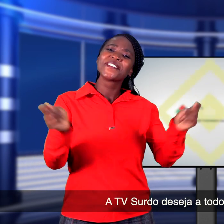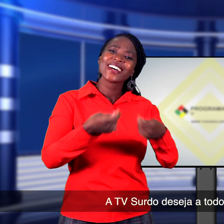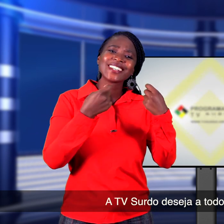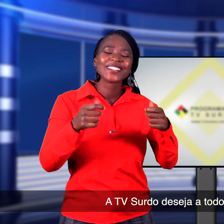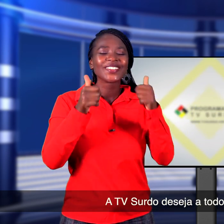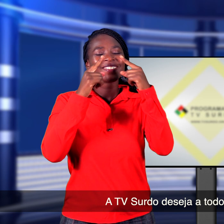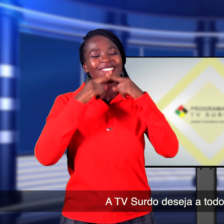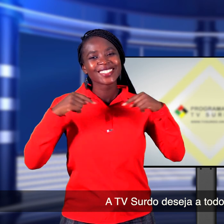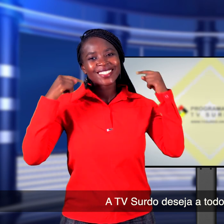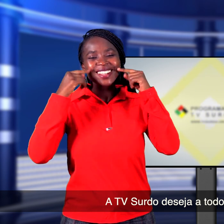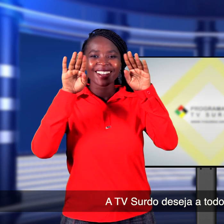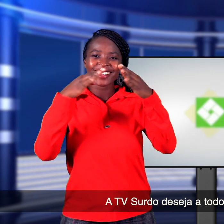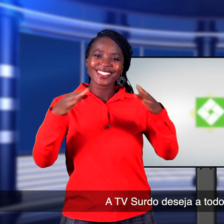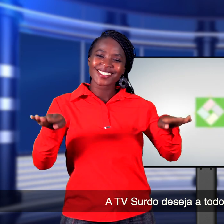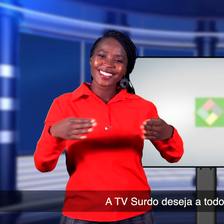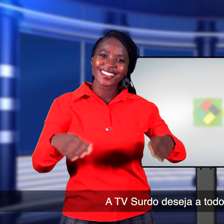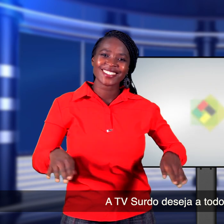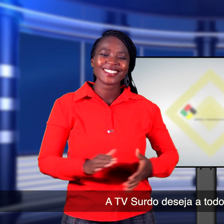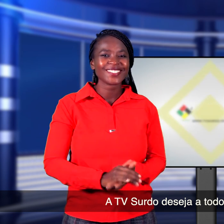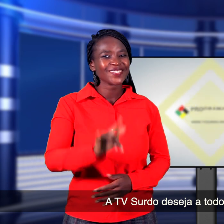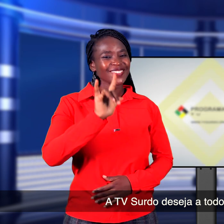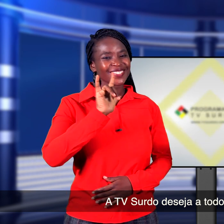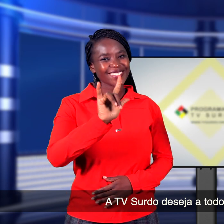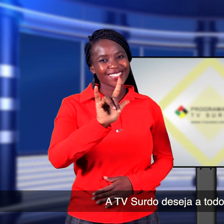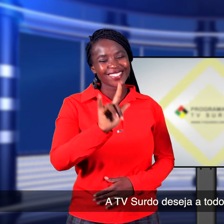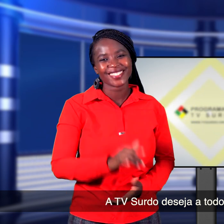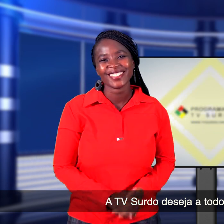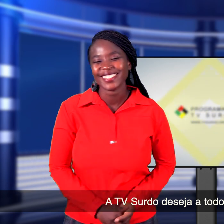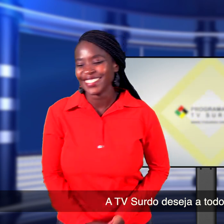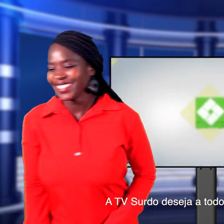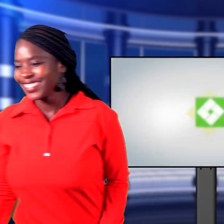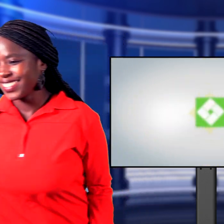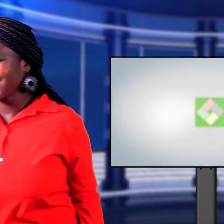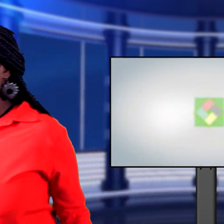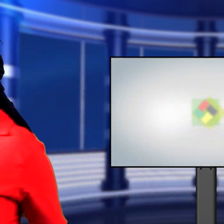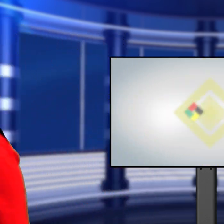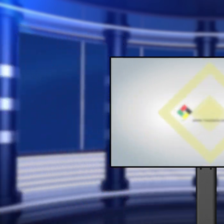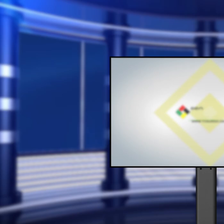A TV Surdo deseja a todos festas felizes.